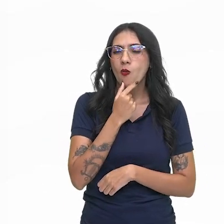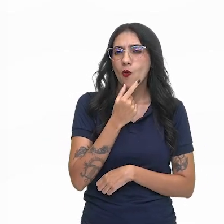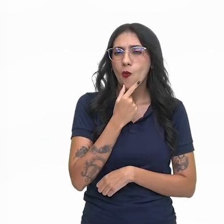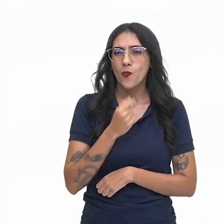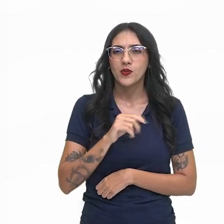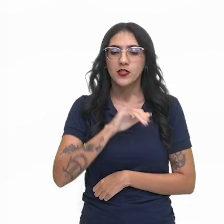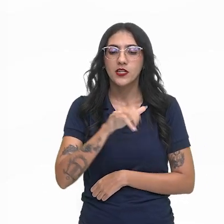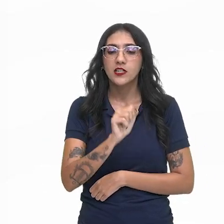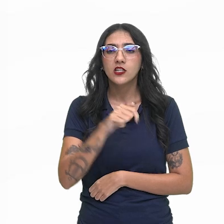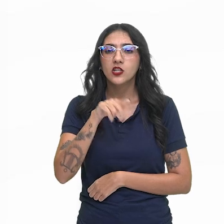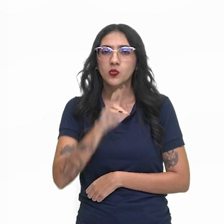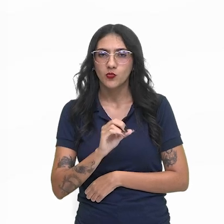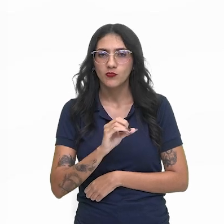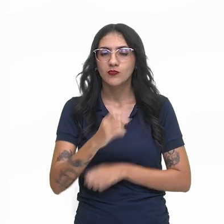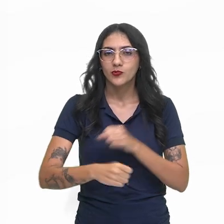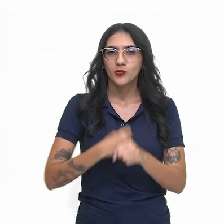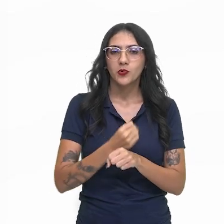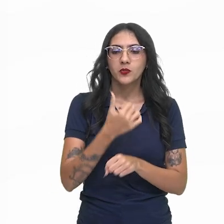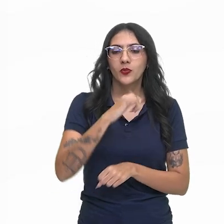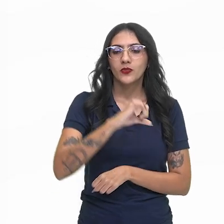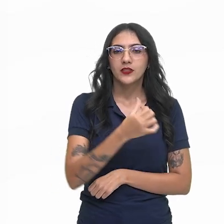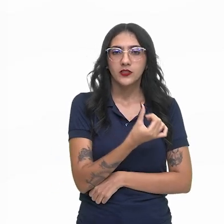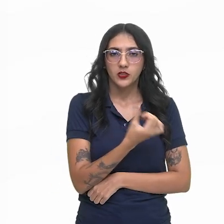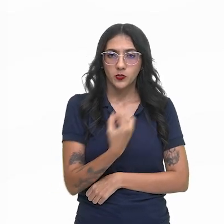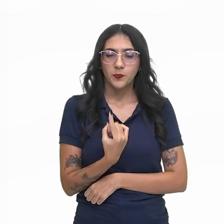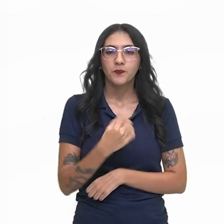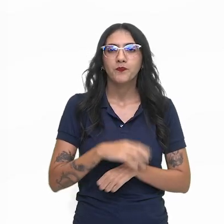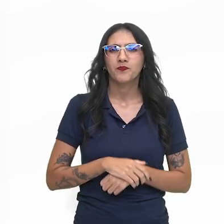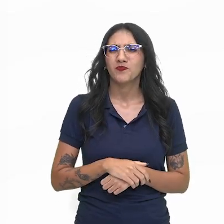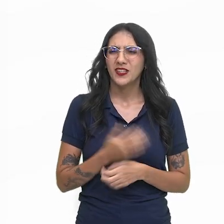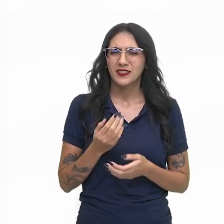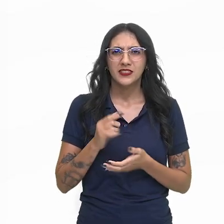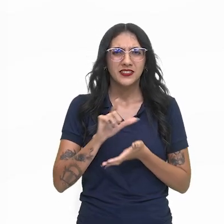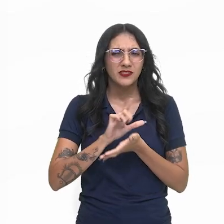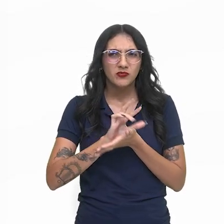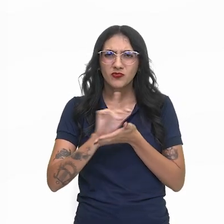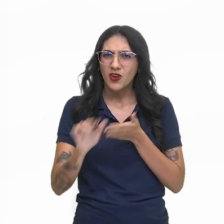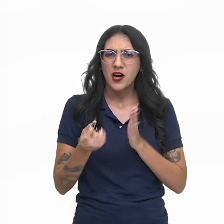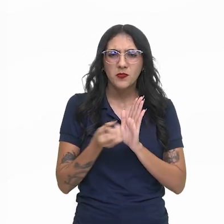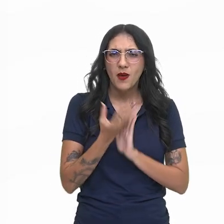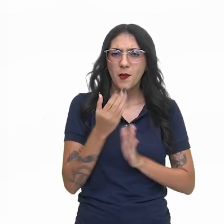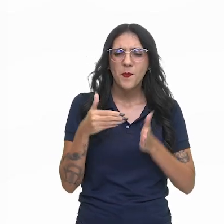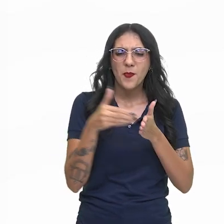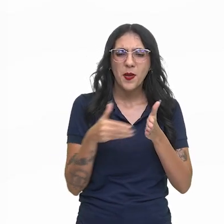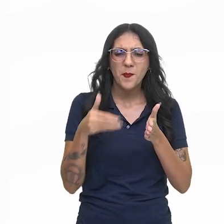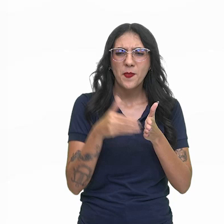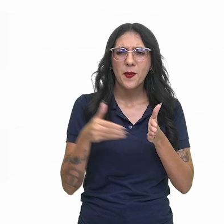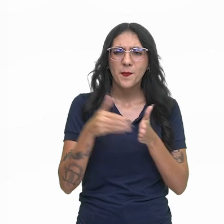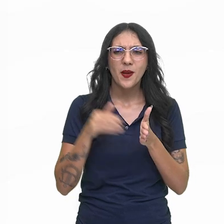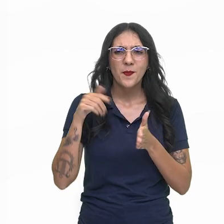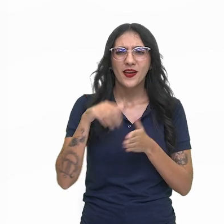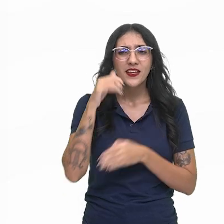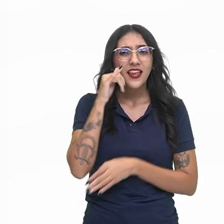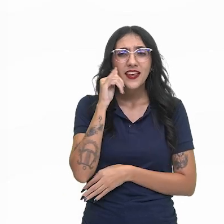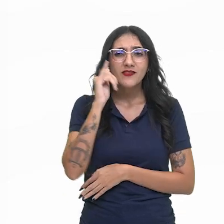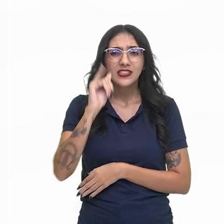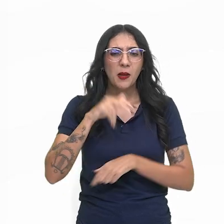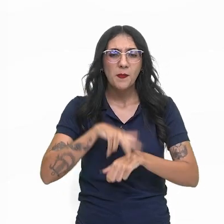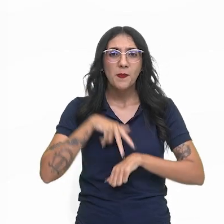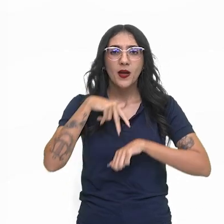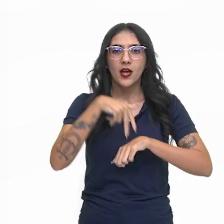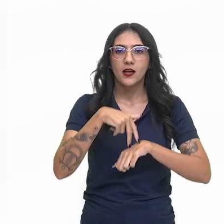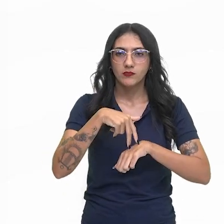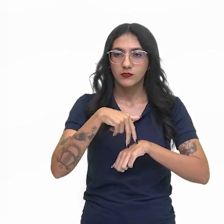em 1961. Criaram-se diversos obstáculos à posse de Jango como presidente, que só assumiu porque